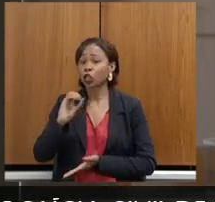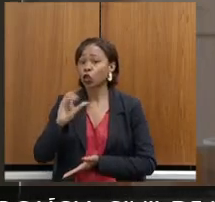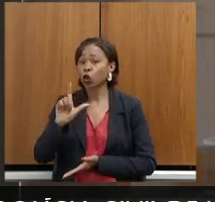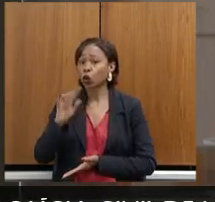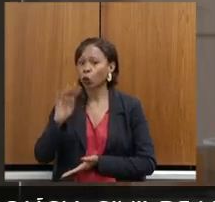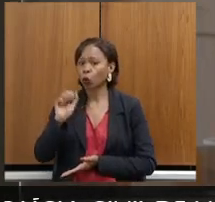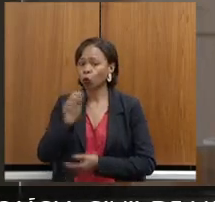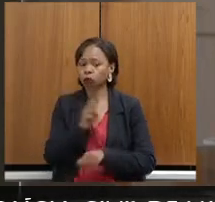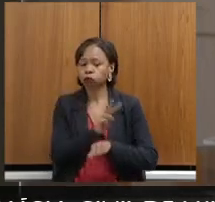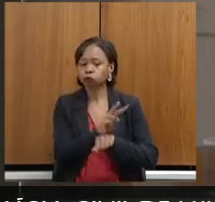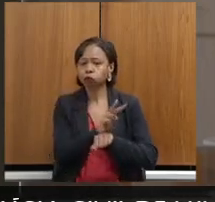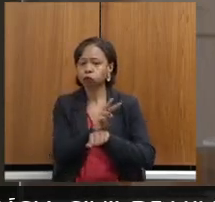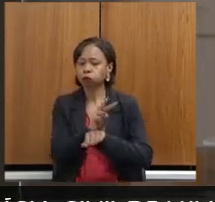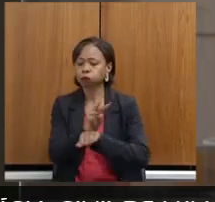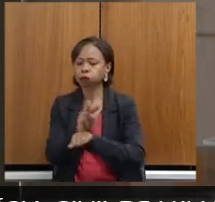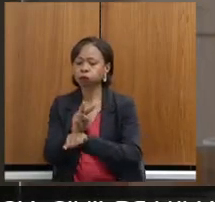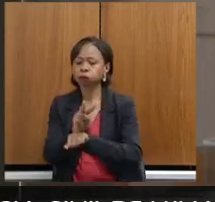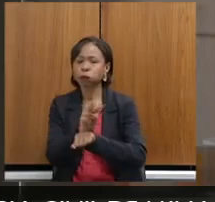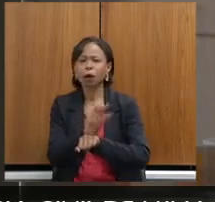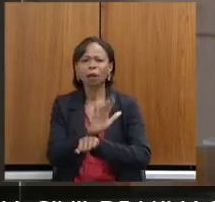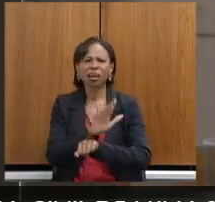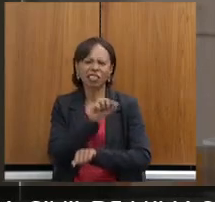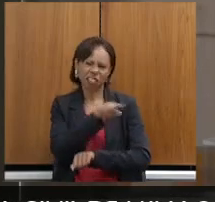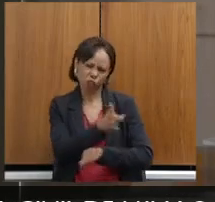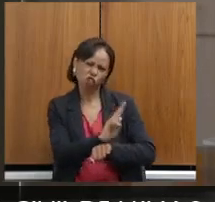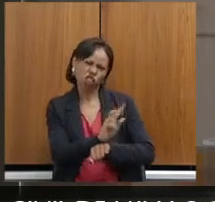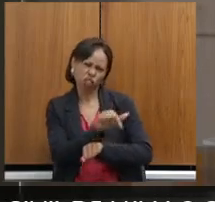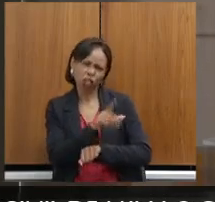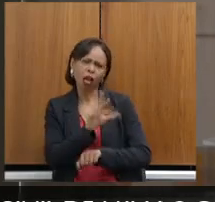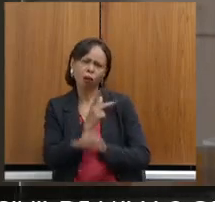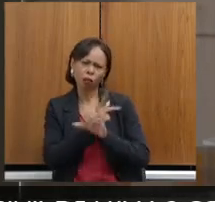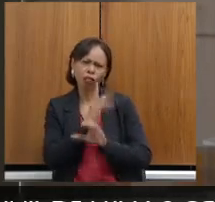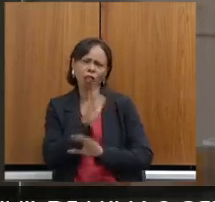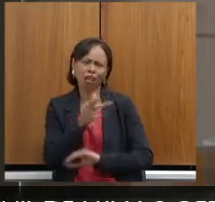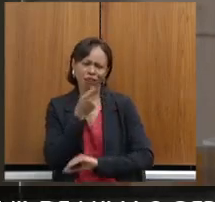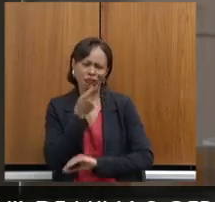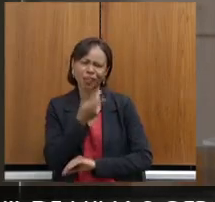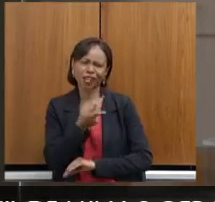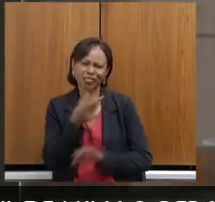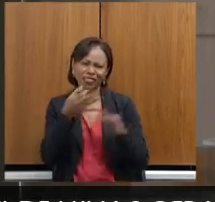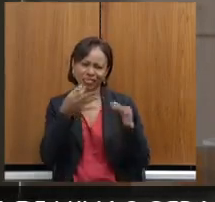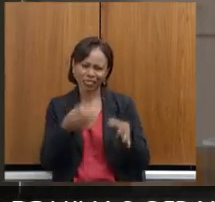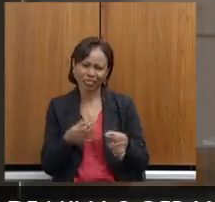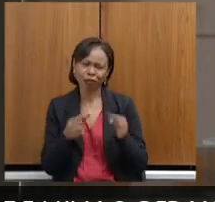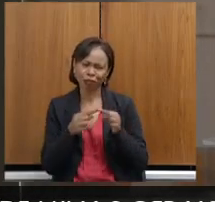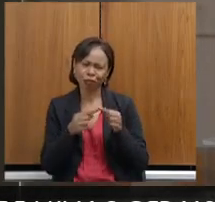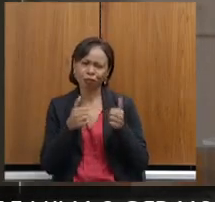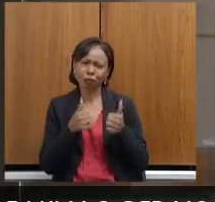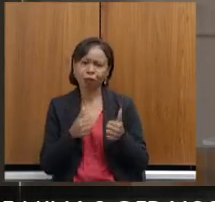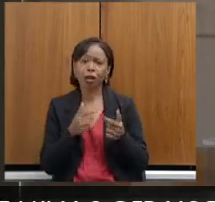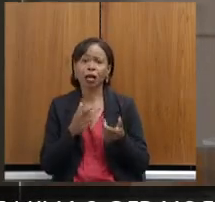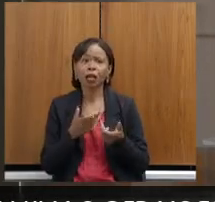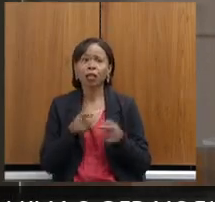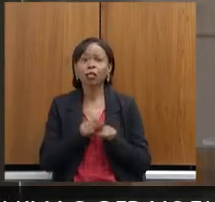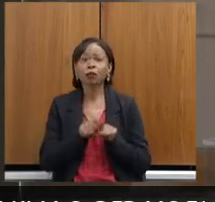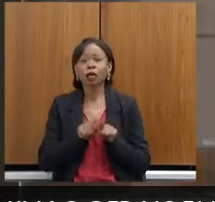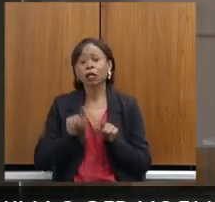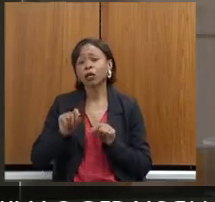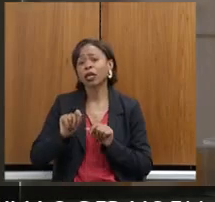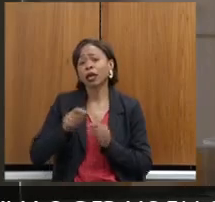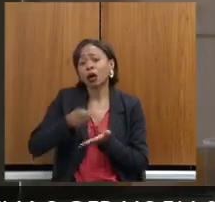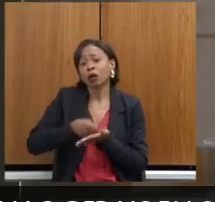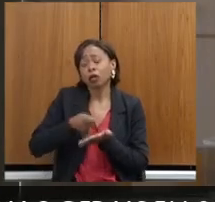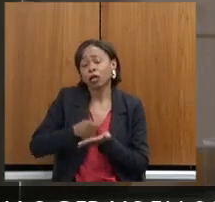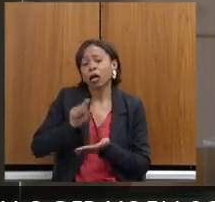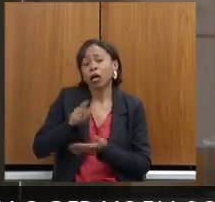sobre isso e eu acho que o que ele falou né o correta a obrigação uma inclusive legal é da Polícia